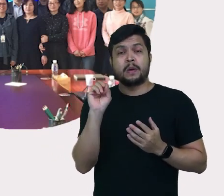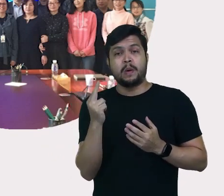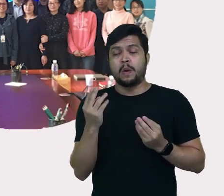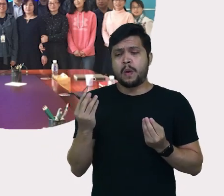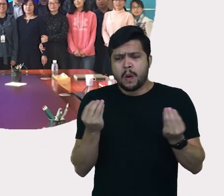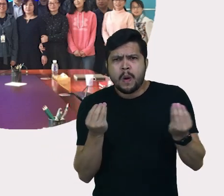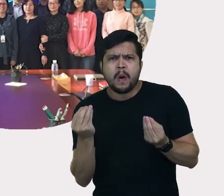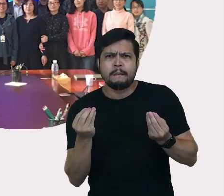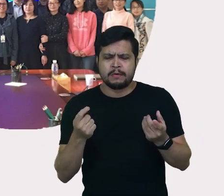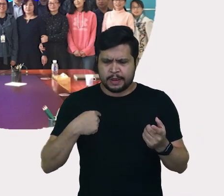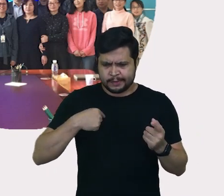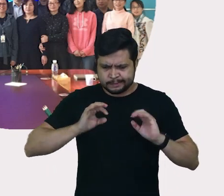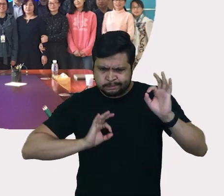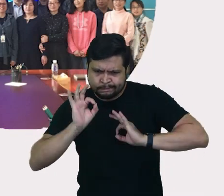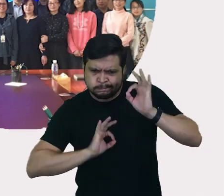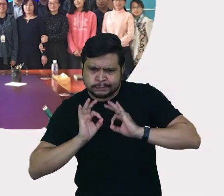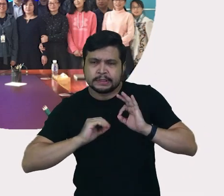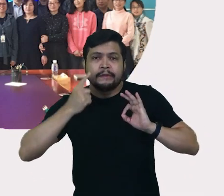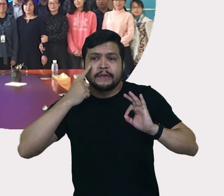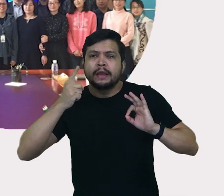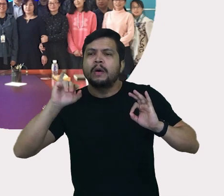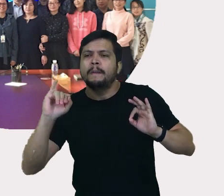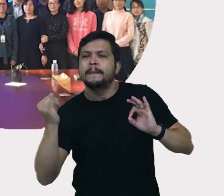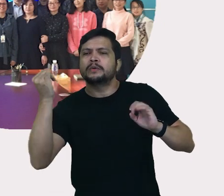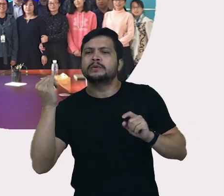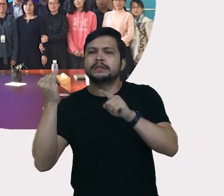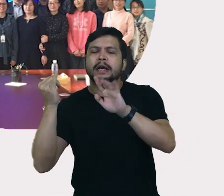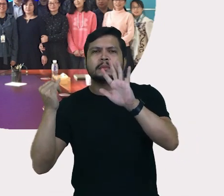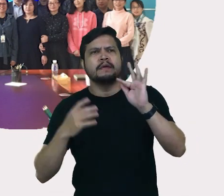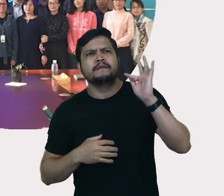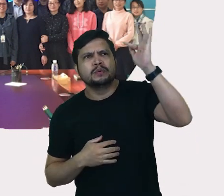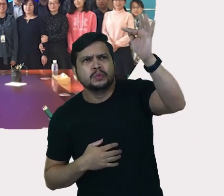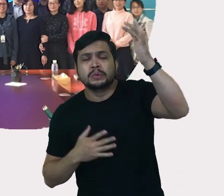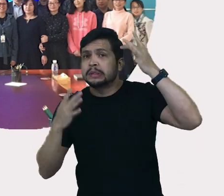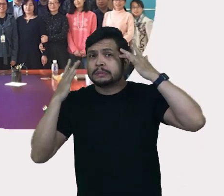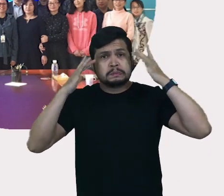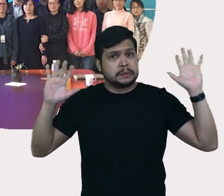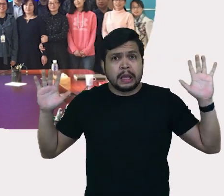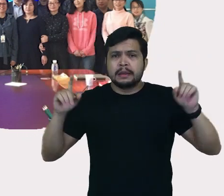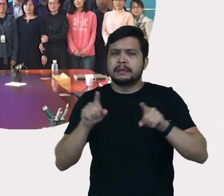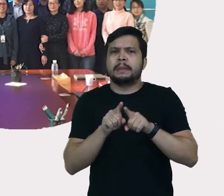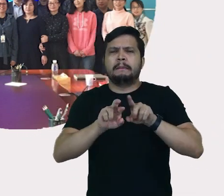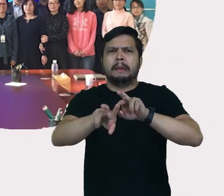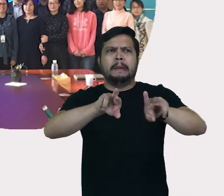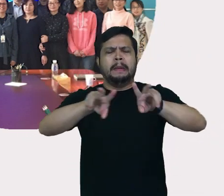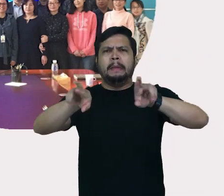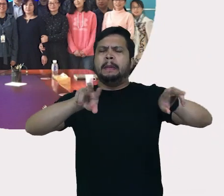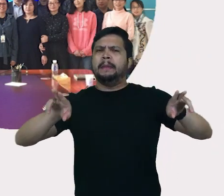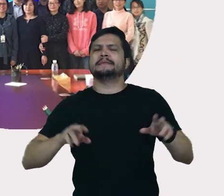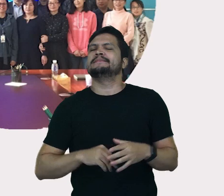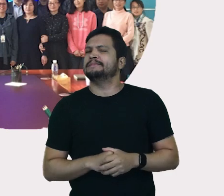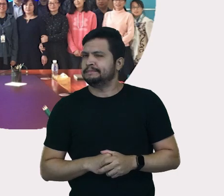como vamos nos preparar para as oportunidades em cenários tão incertos e tão diversos,